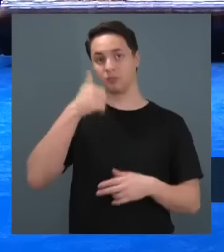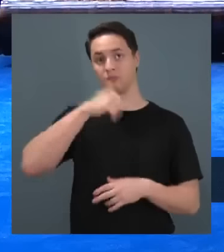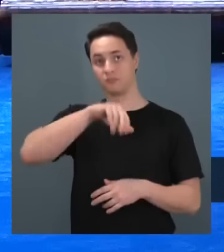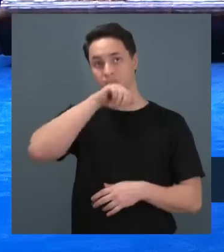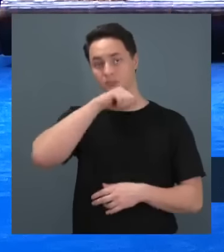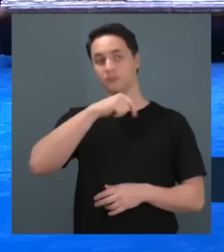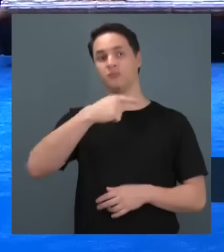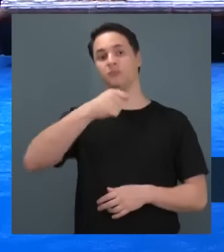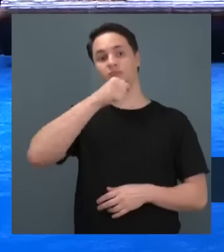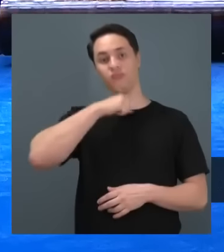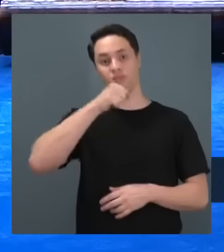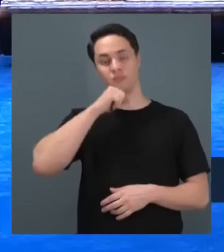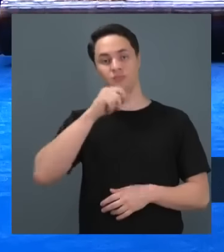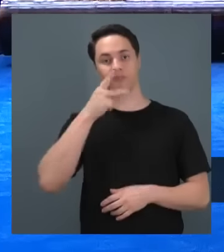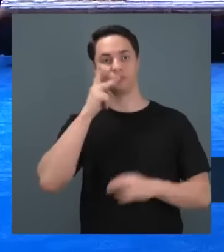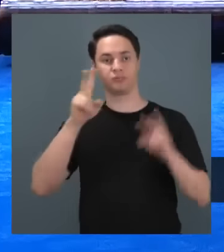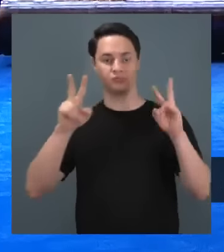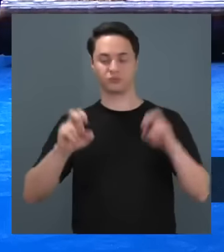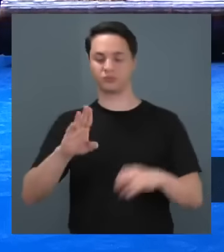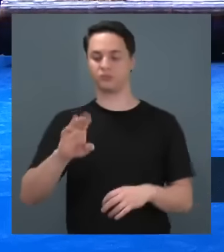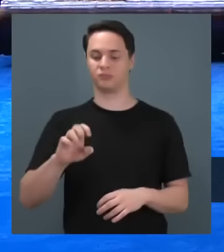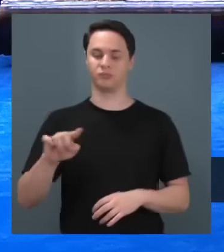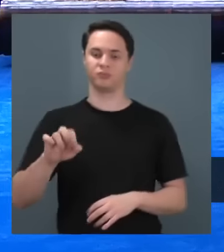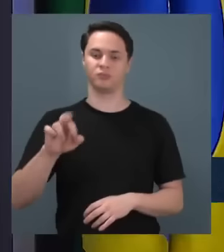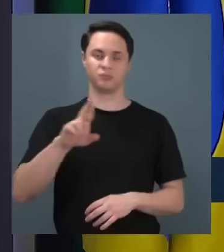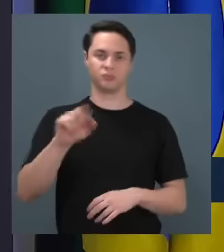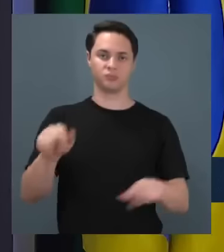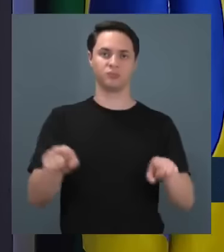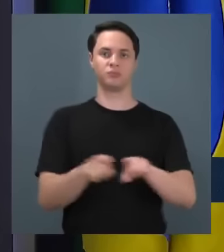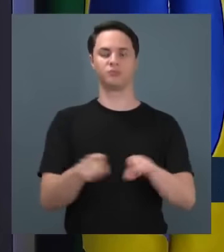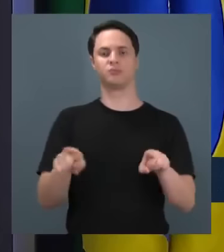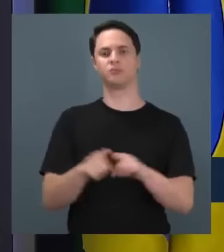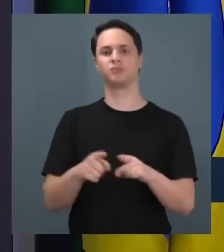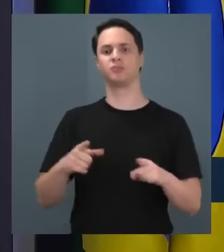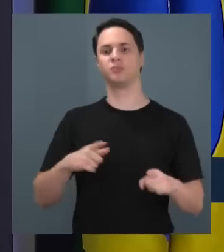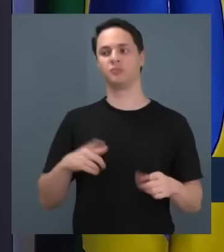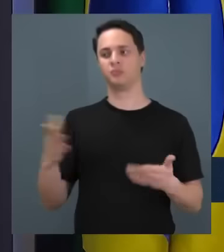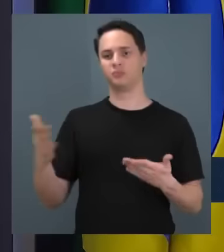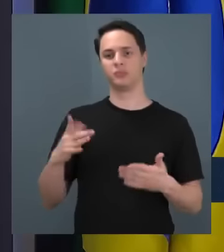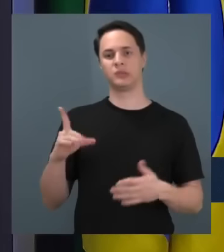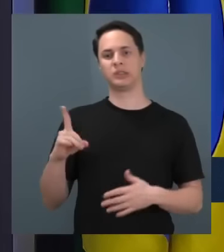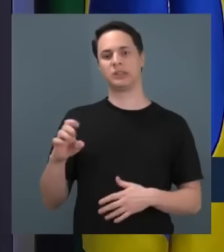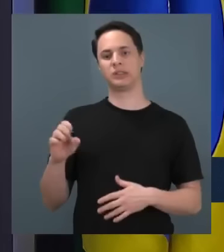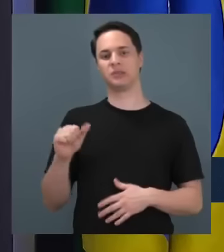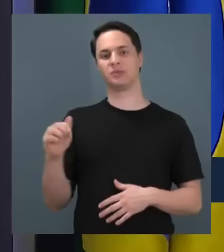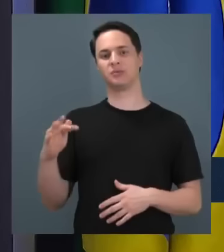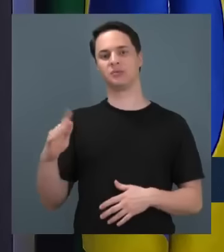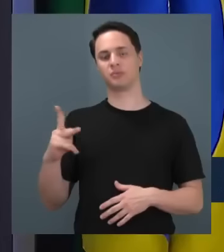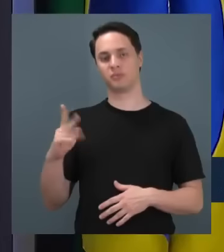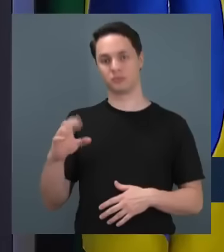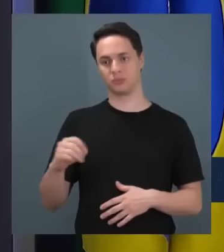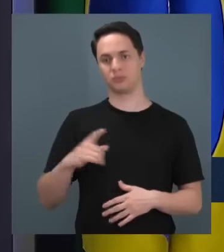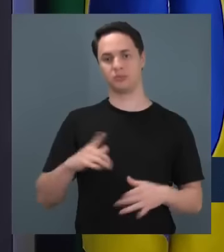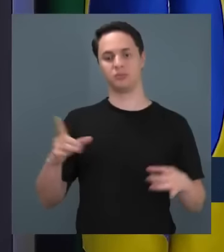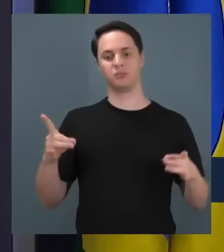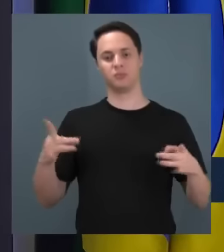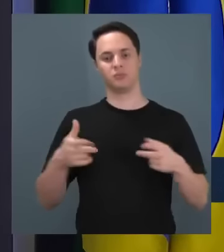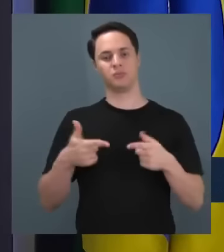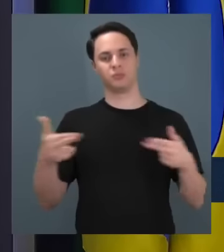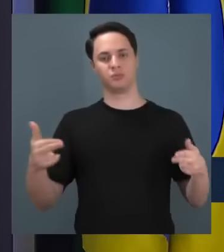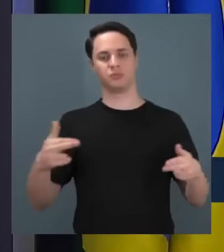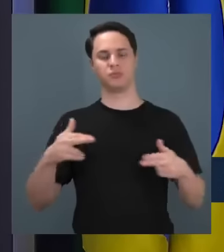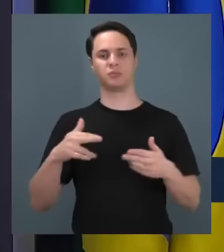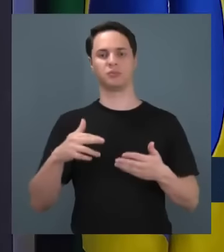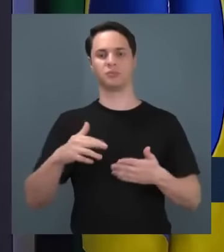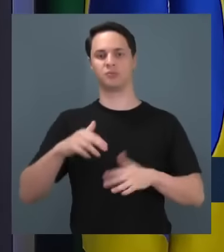avó falavam do Dr. Bezerra, do desapego dele ao material, e